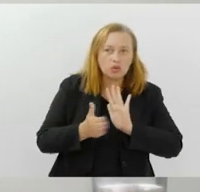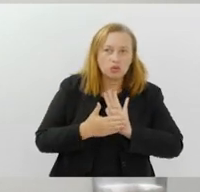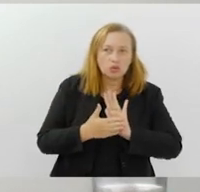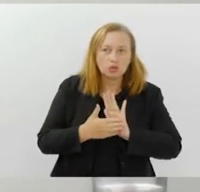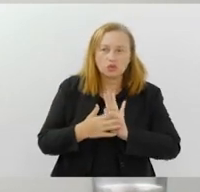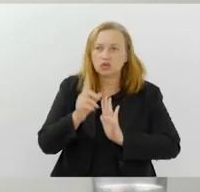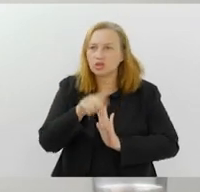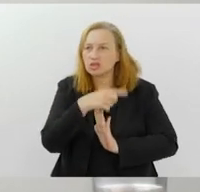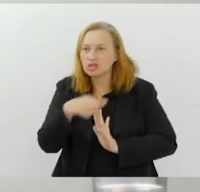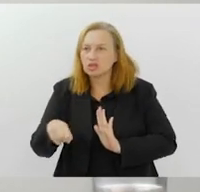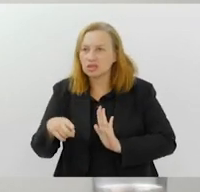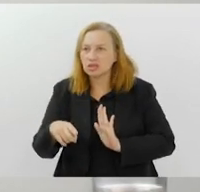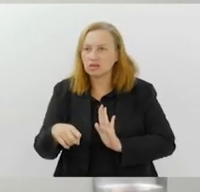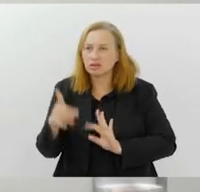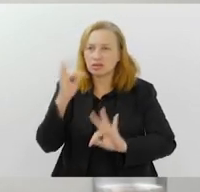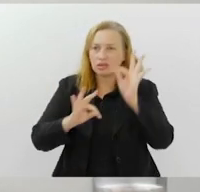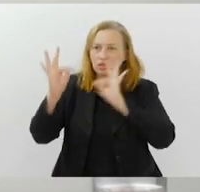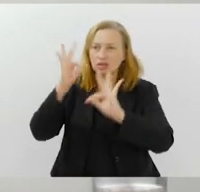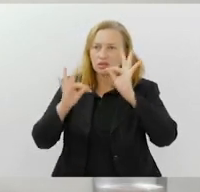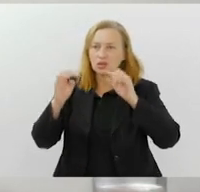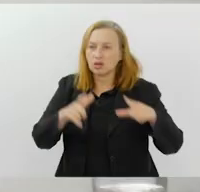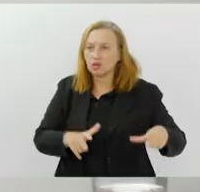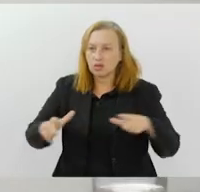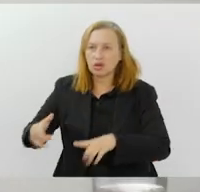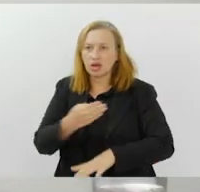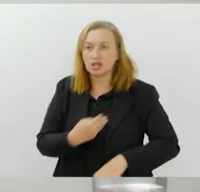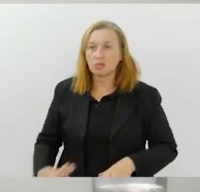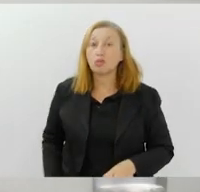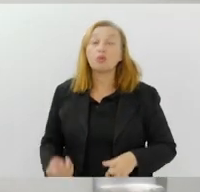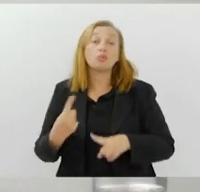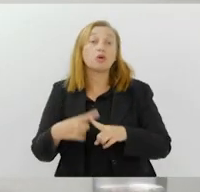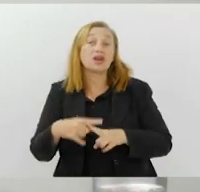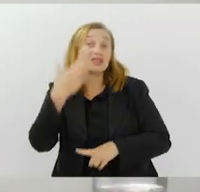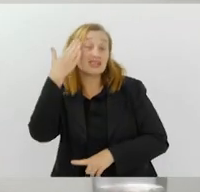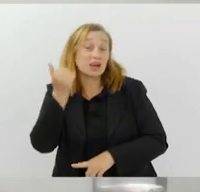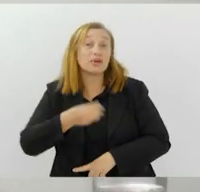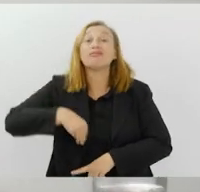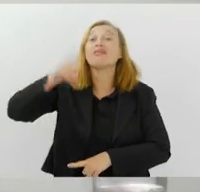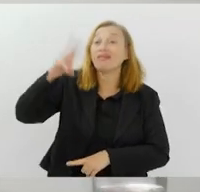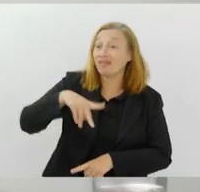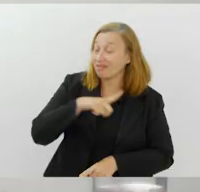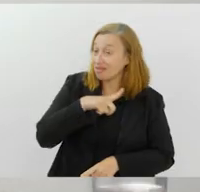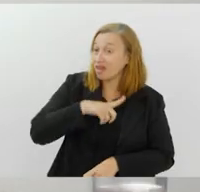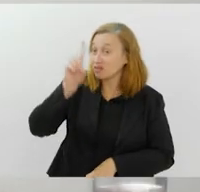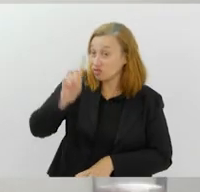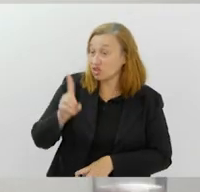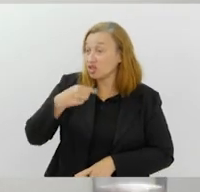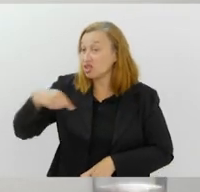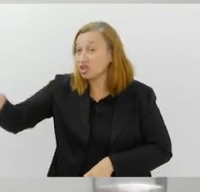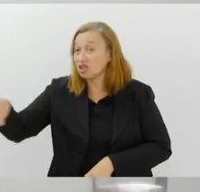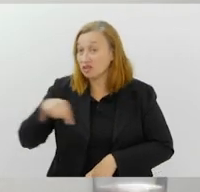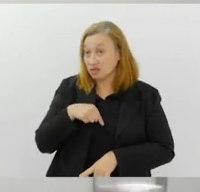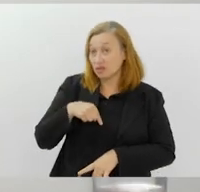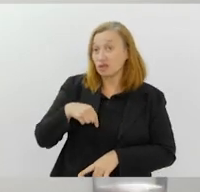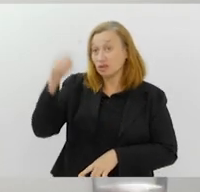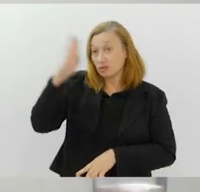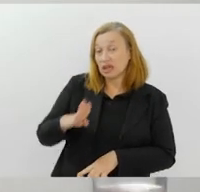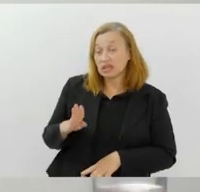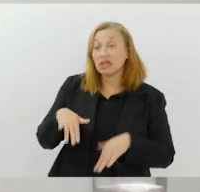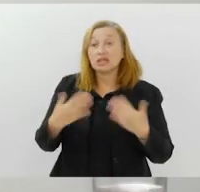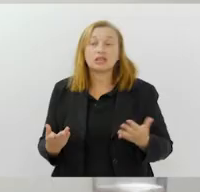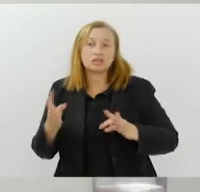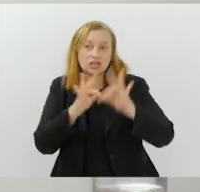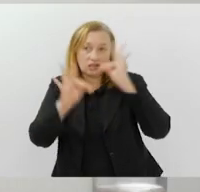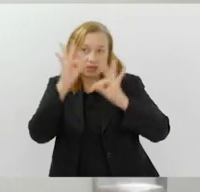uso da tecnologia em espaços públicos porque a gente sabe quem tem o direito de ir Vir cado no Brasil então essa